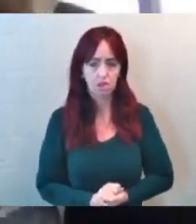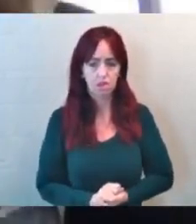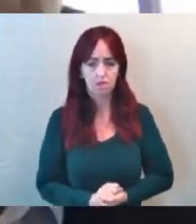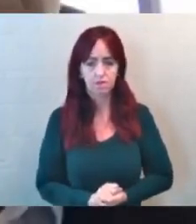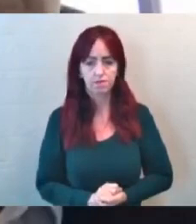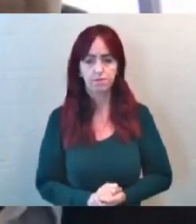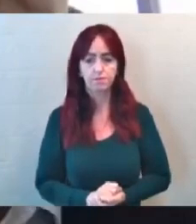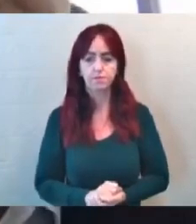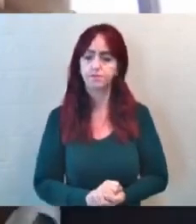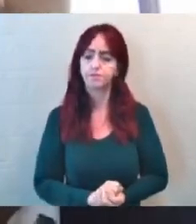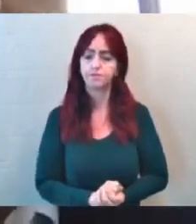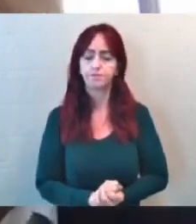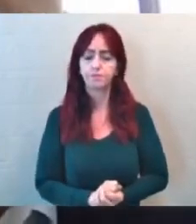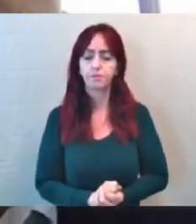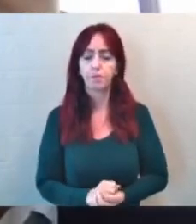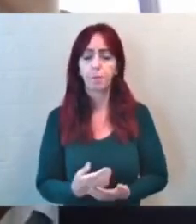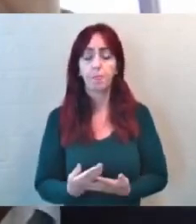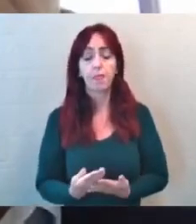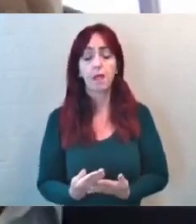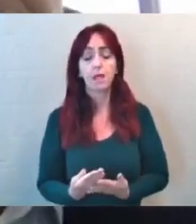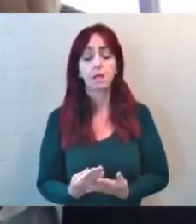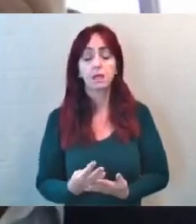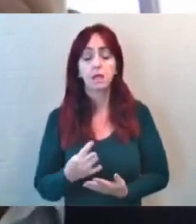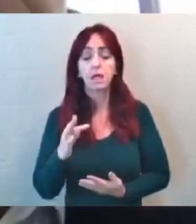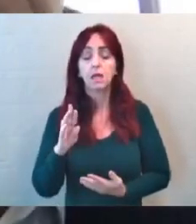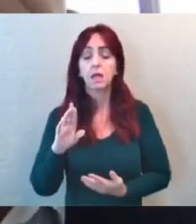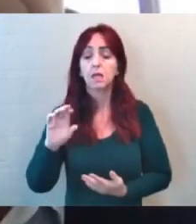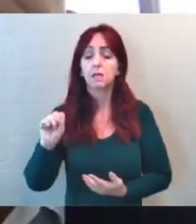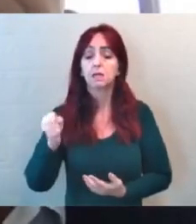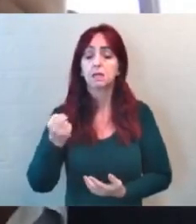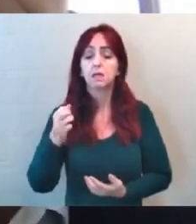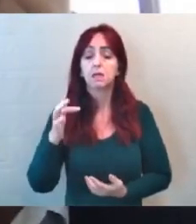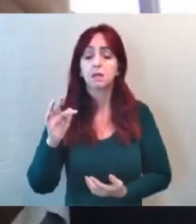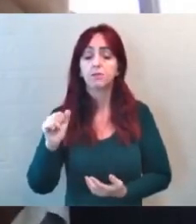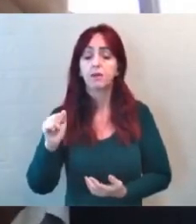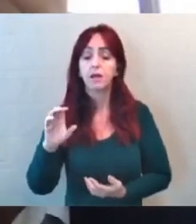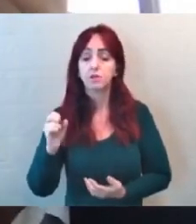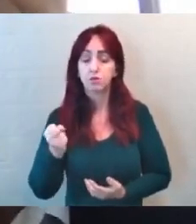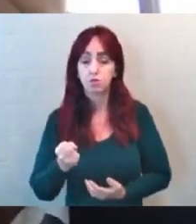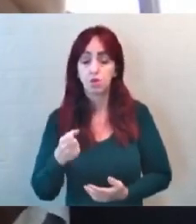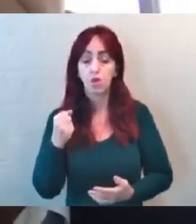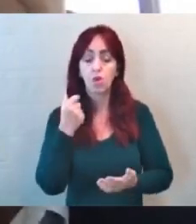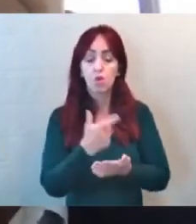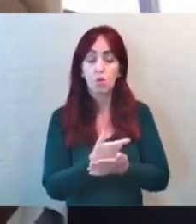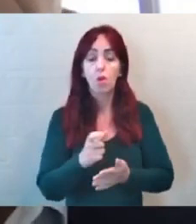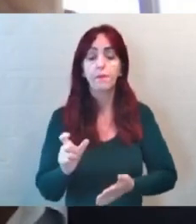Bom, o Transfácio compra os cascos, os cartões,